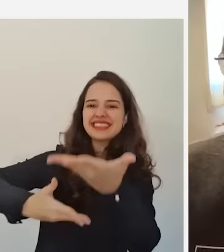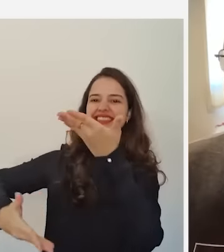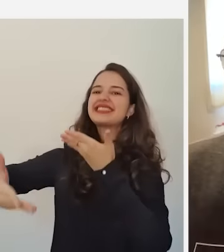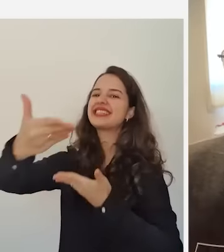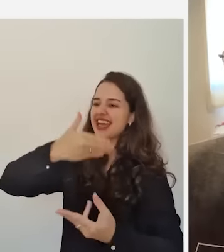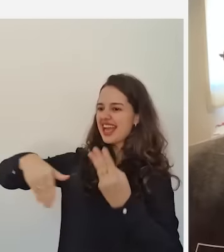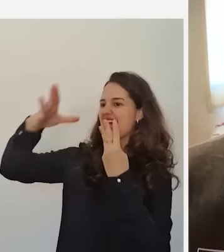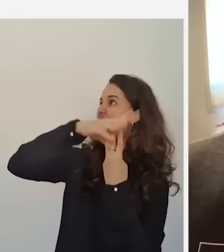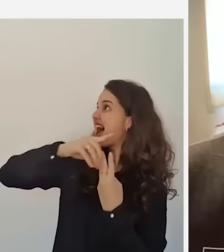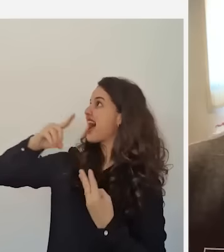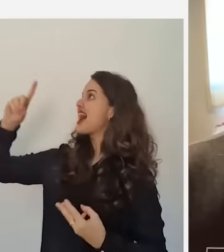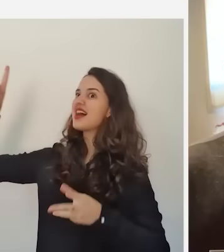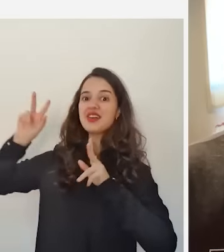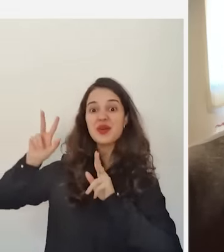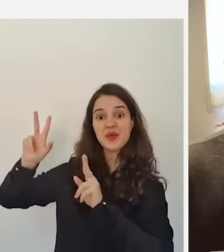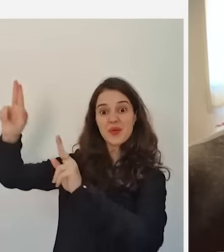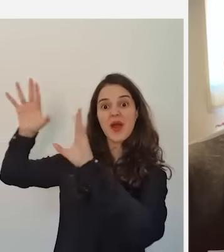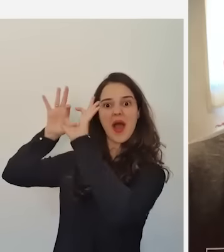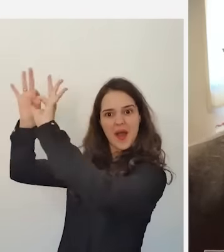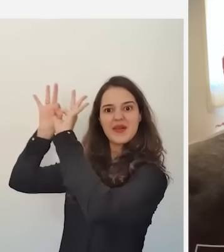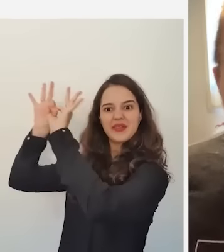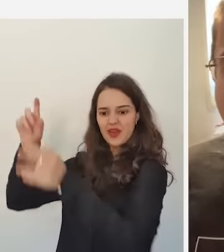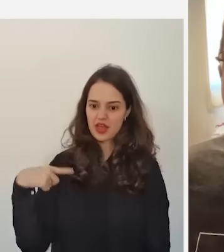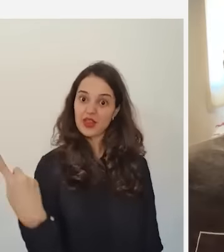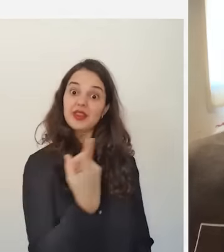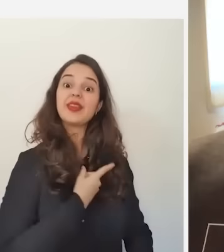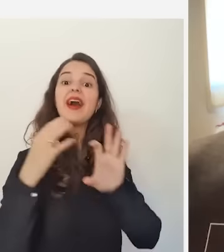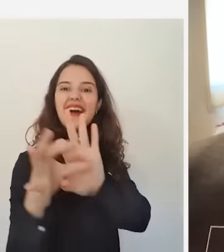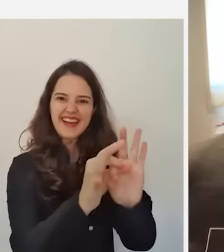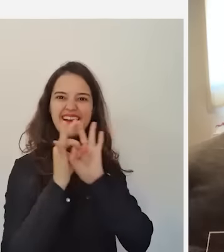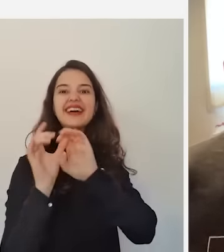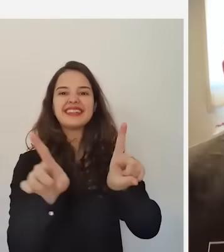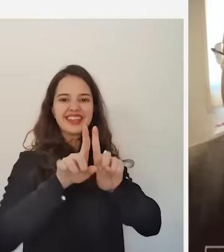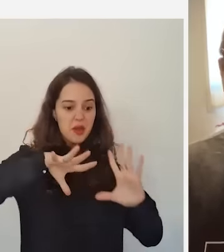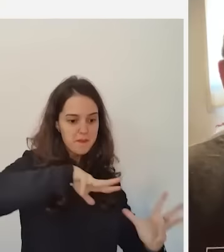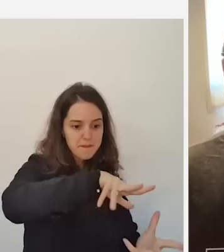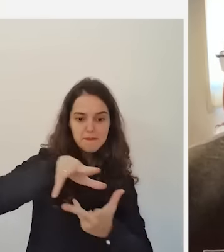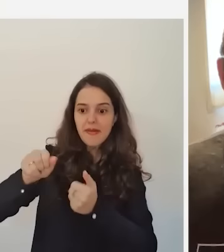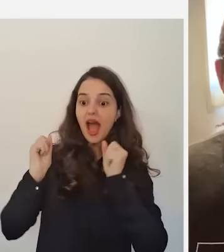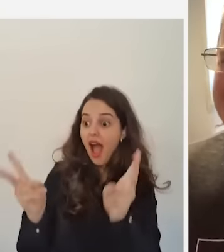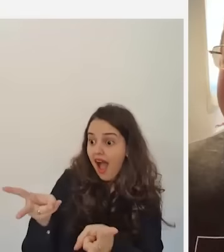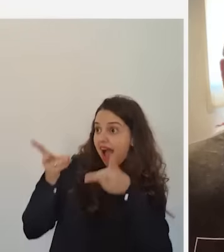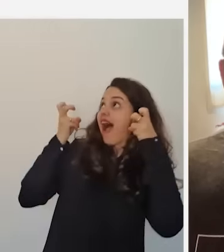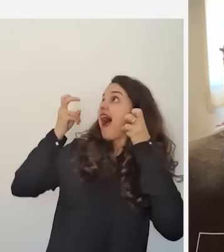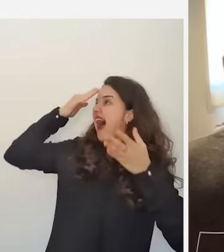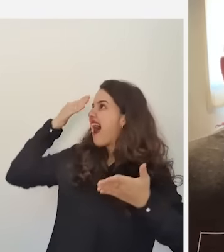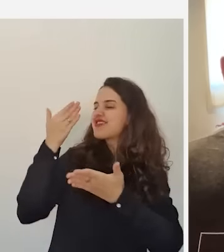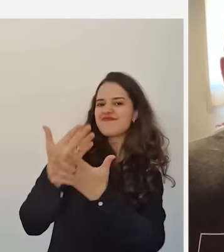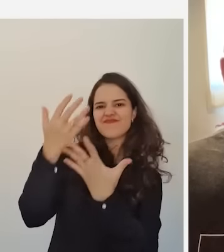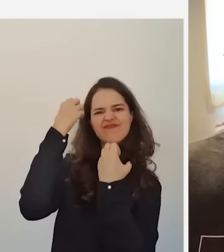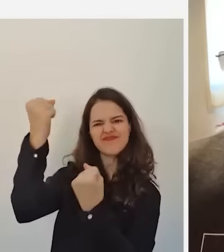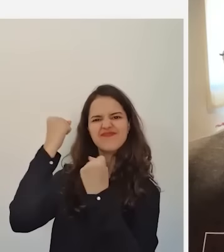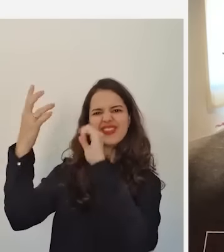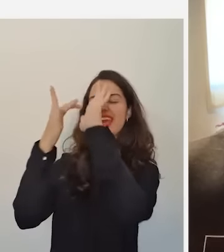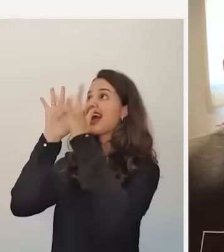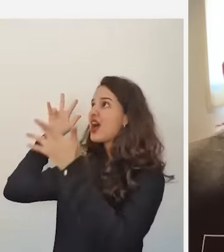ser um para que o mundo creia que o pai o enviou temos que ser